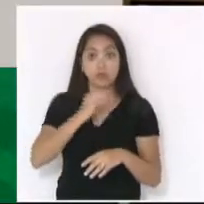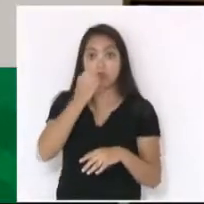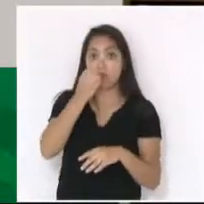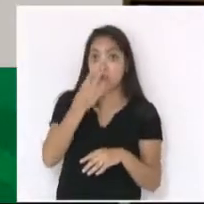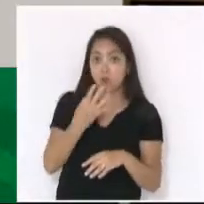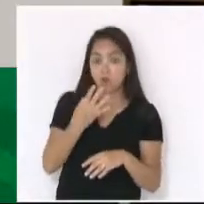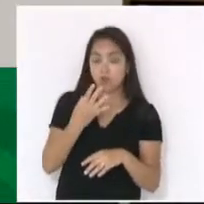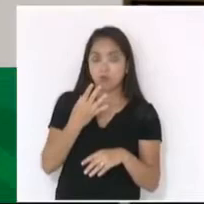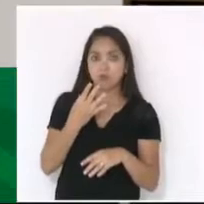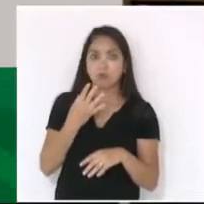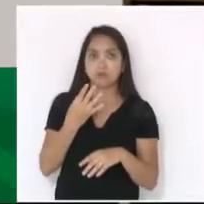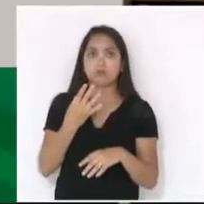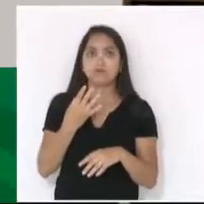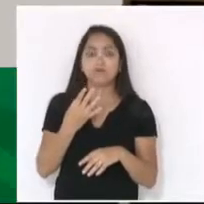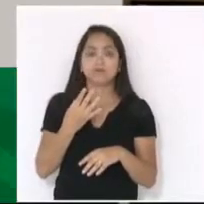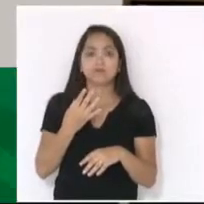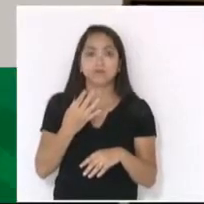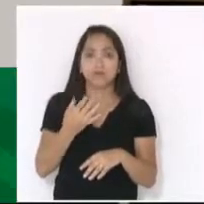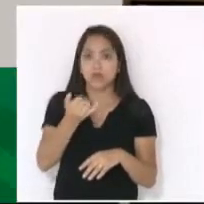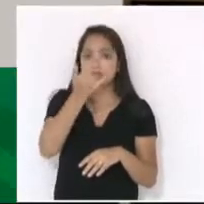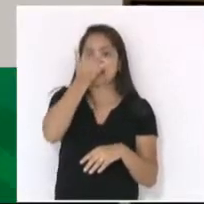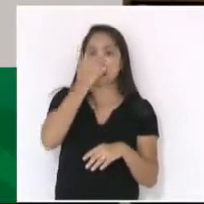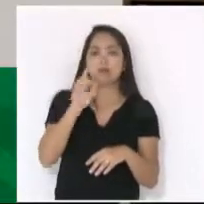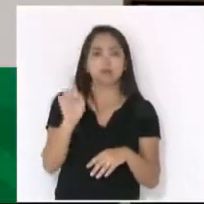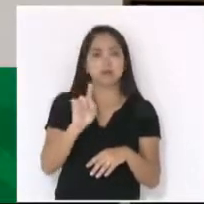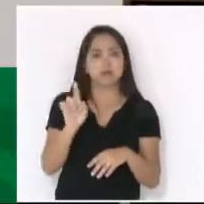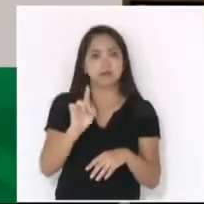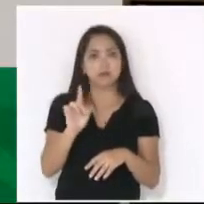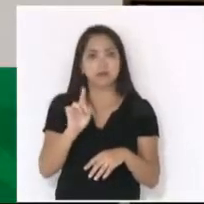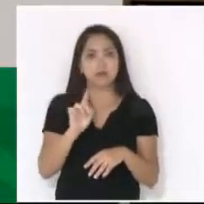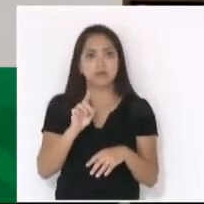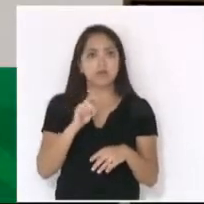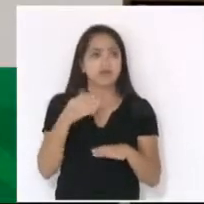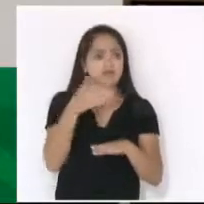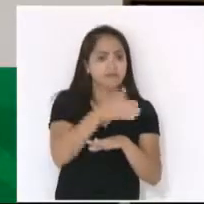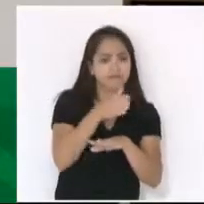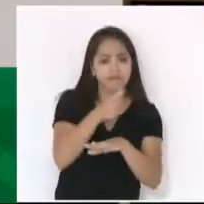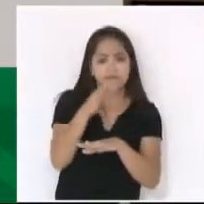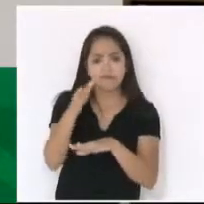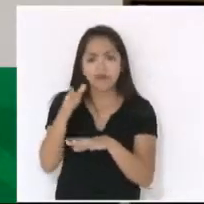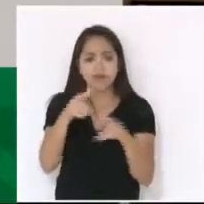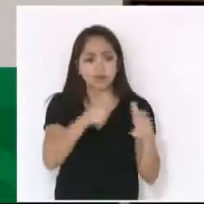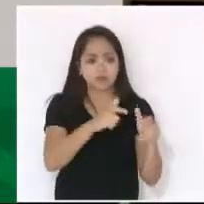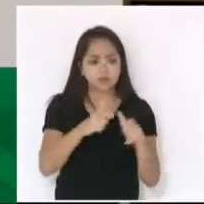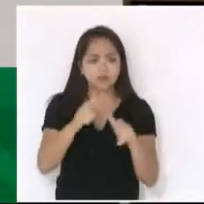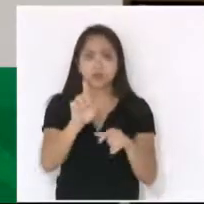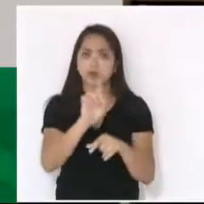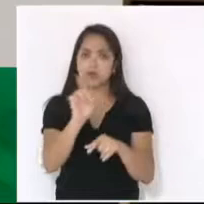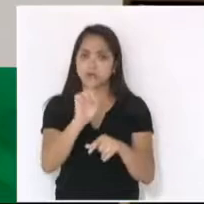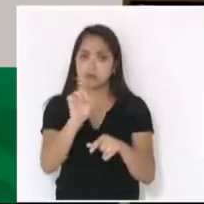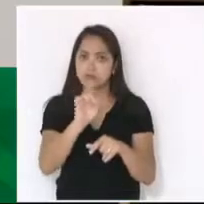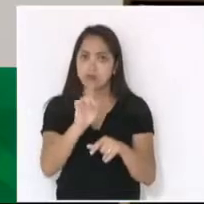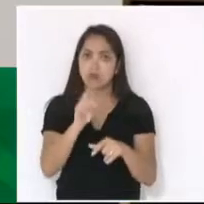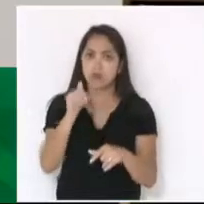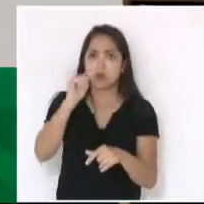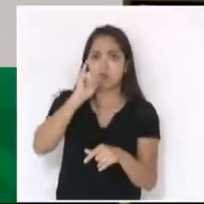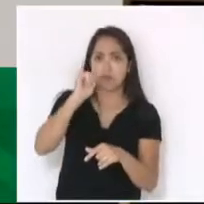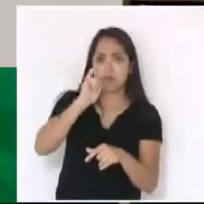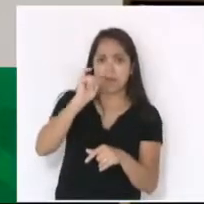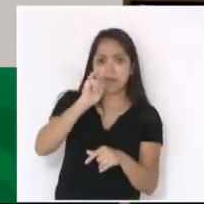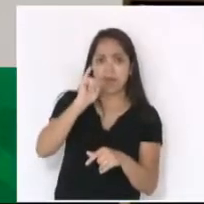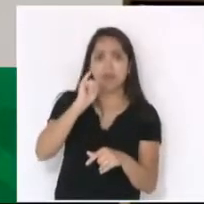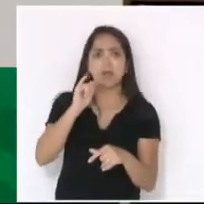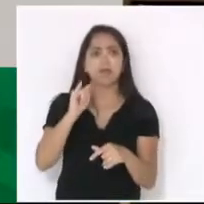dá sorte ou azar não vai nos mesmos lugares não vai à noite na mesmo lugar não bebe no mesmo